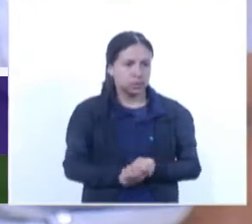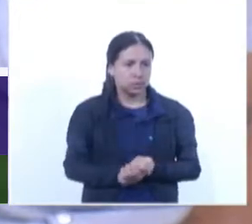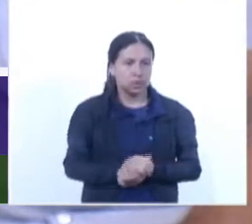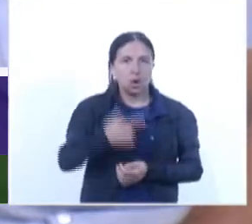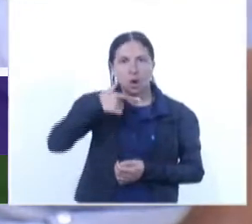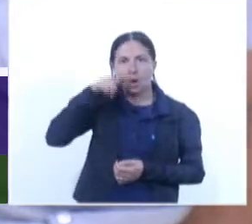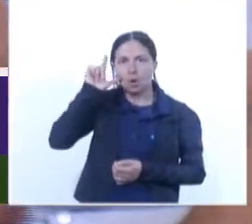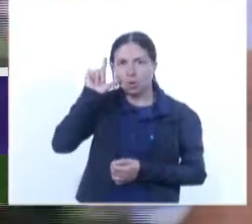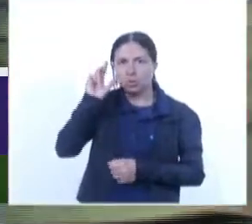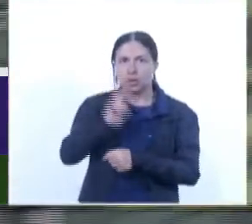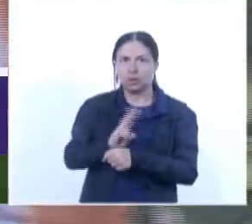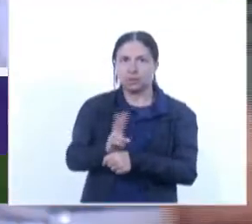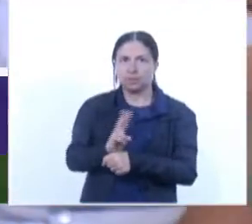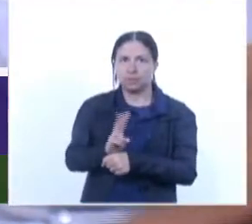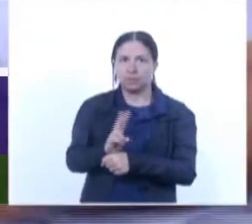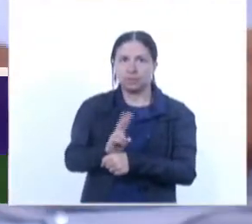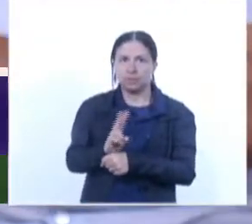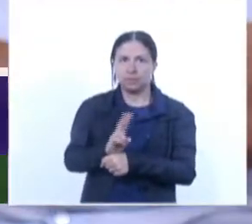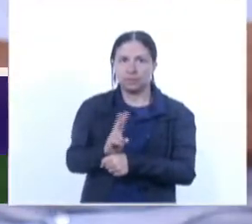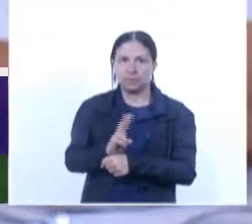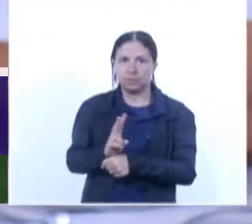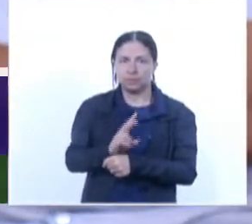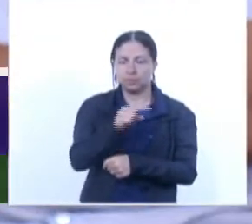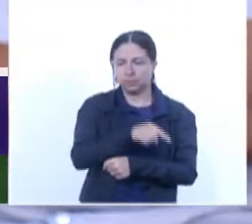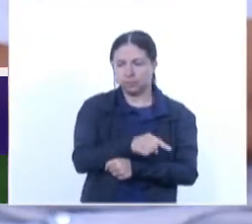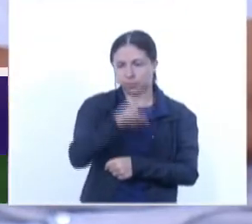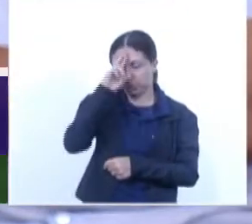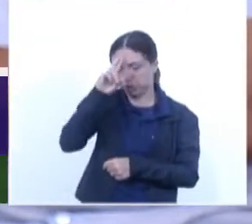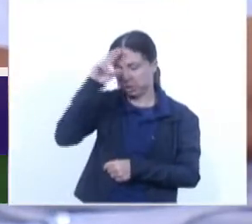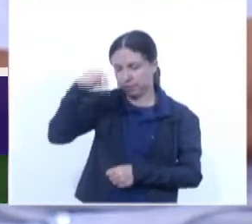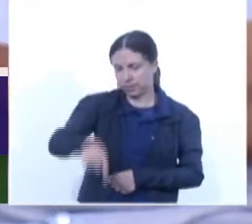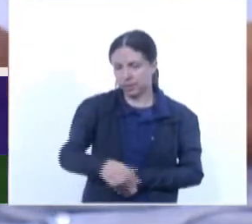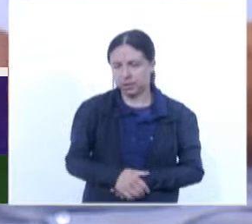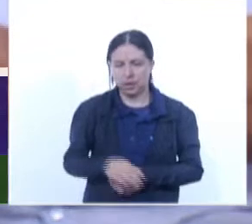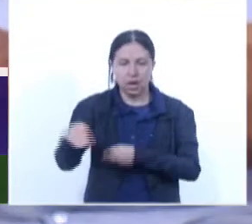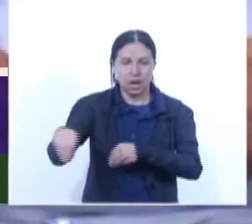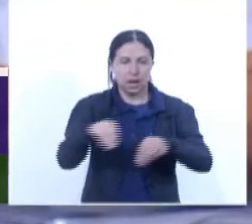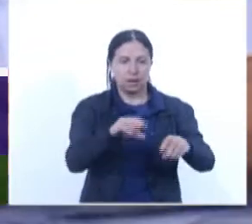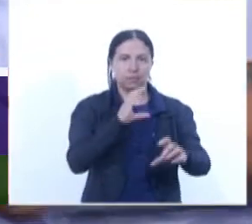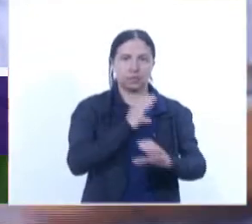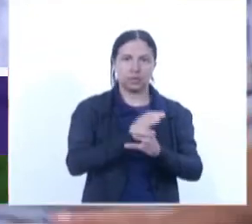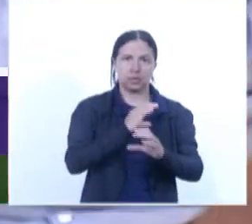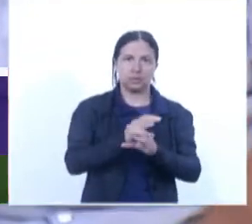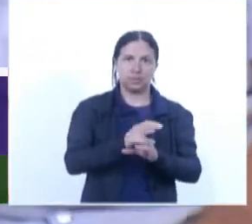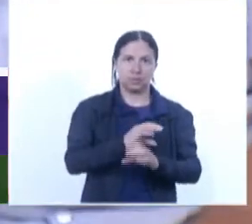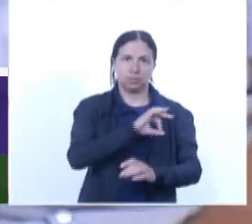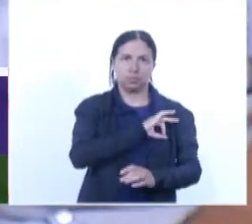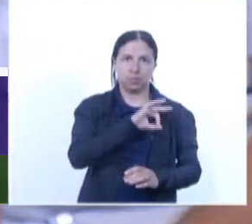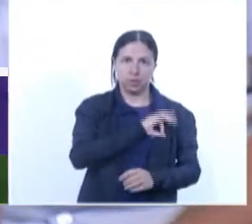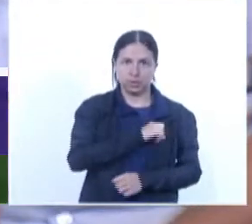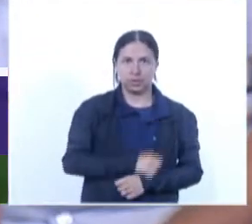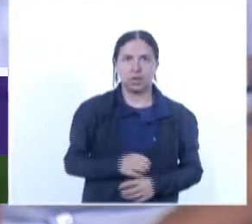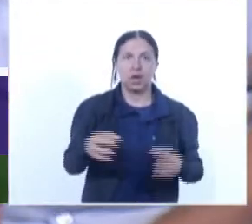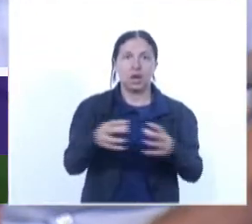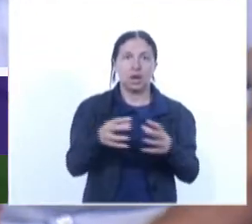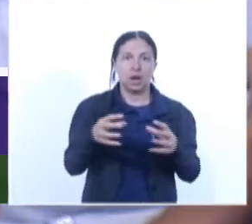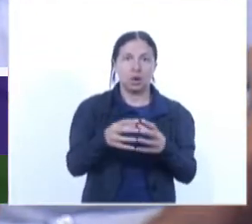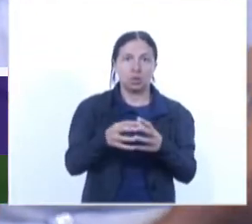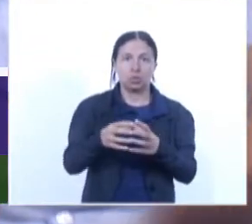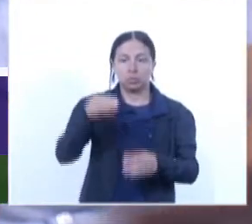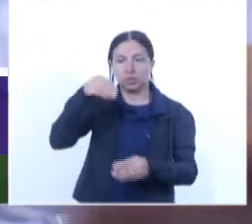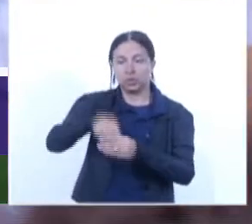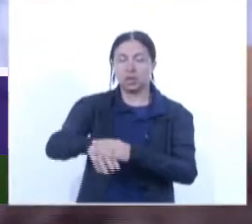aqui conduziu a vereador até a polícia civil e lá foi levantado que isso é um grupo de marginais dentro das cadeias